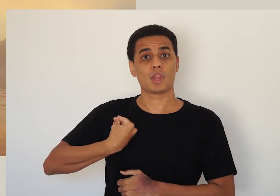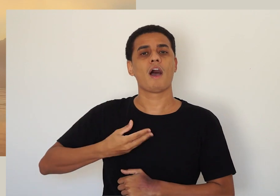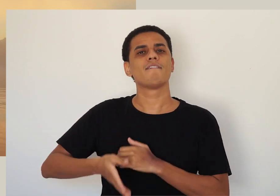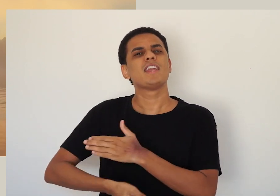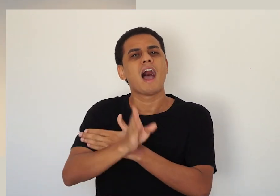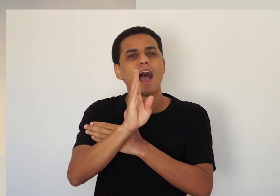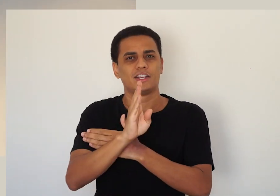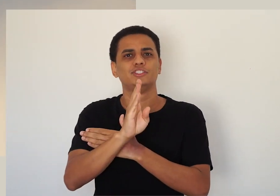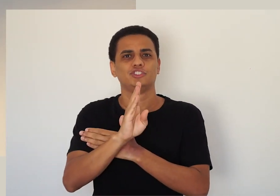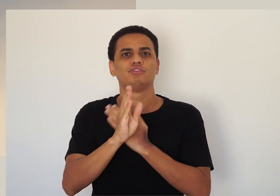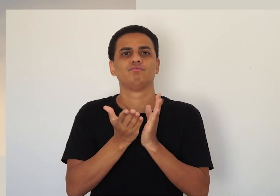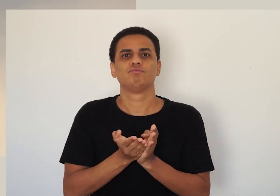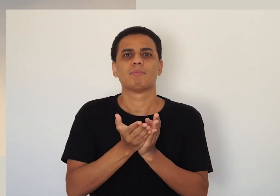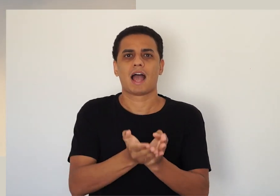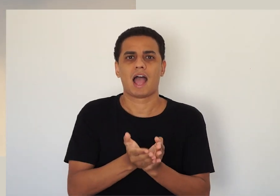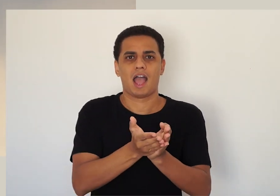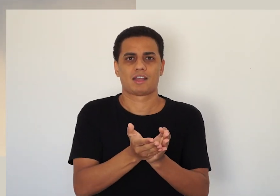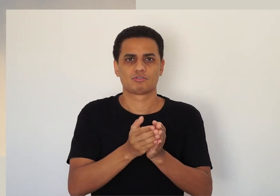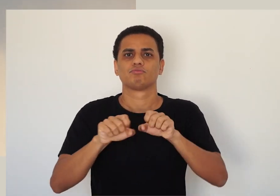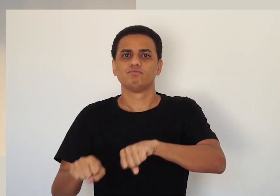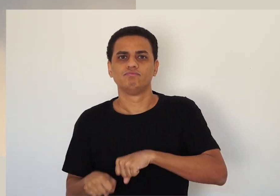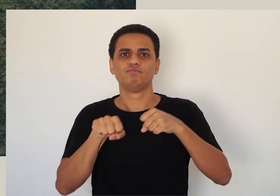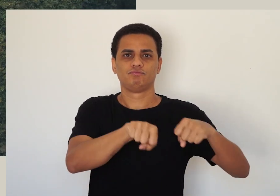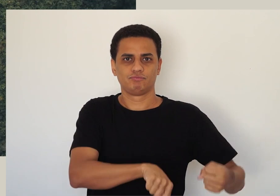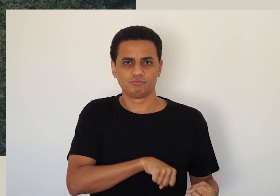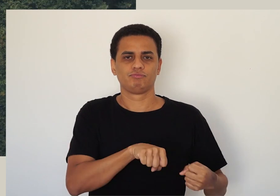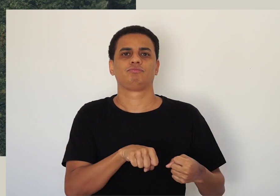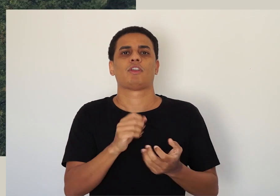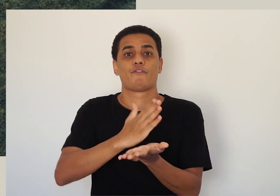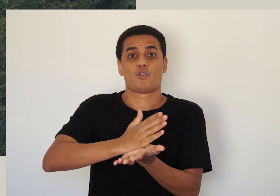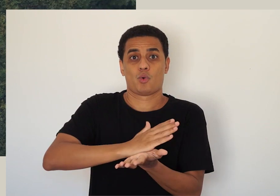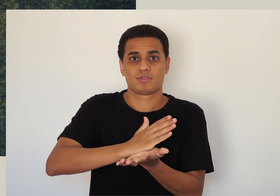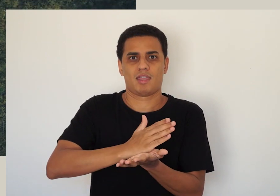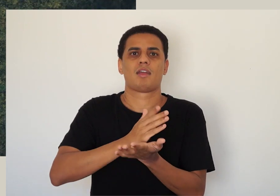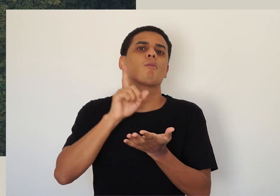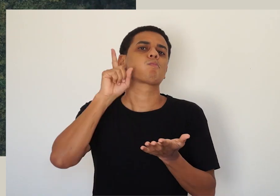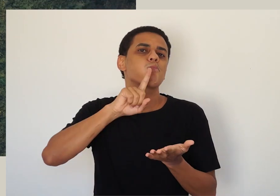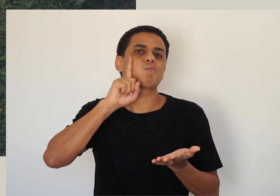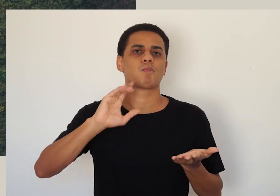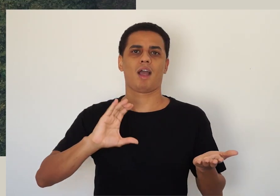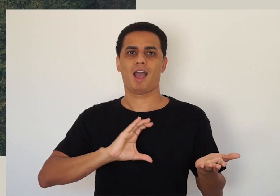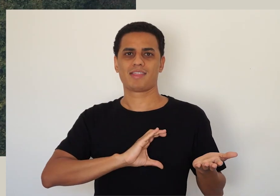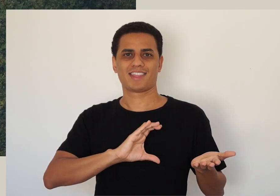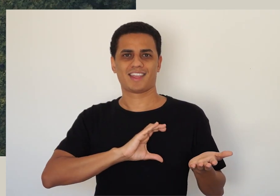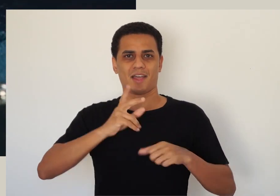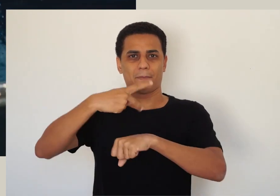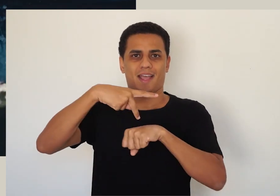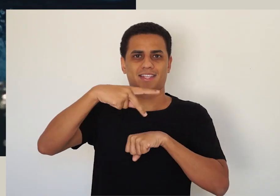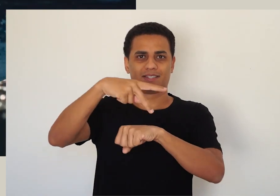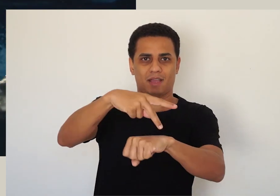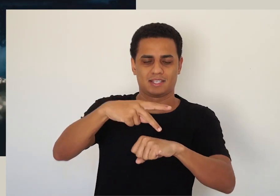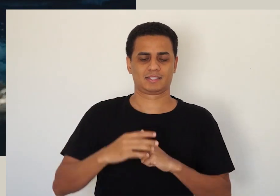viagem de canoa na fronteira entre os Estados Unidos e o Canadá. Foi incrível. Lá na fronteira a natureza é extraordinária.